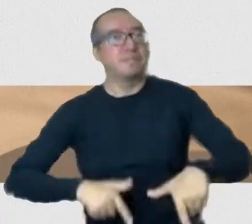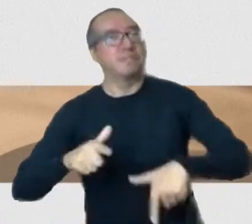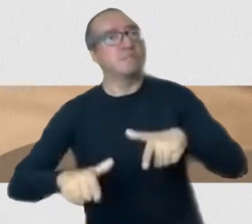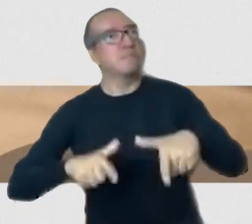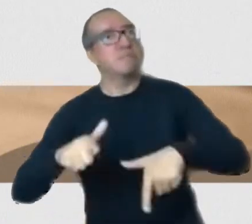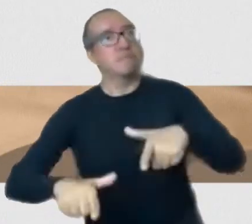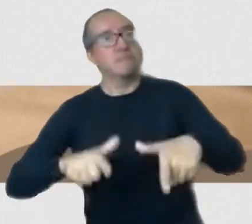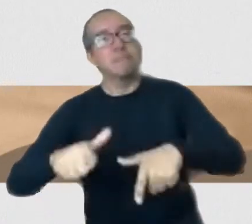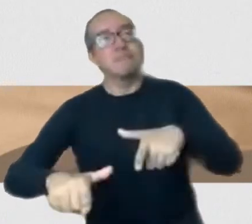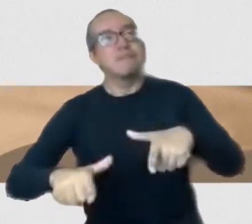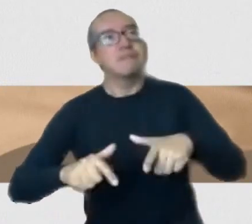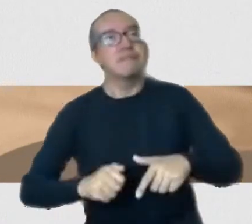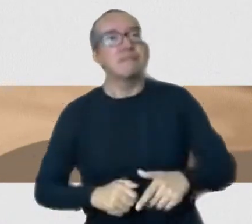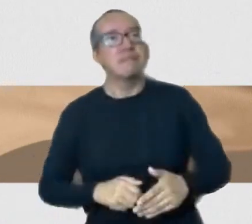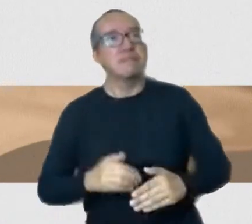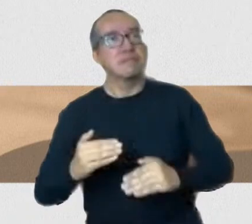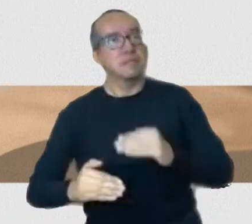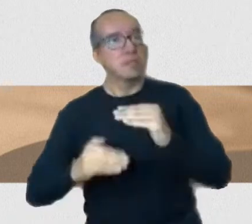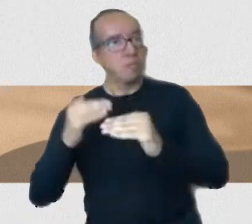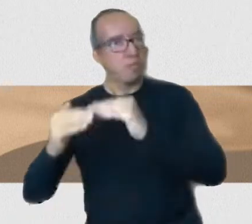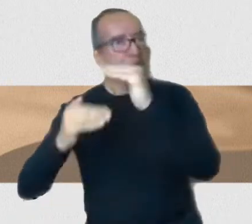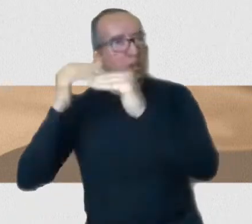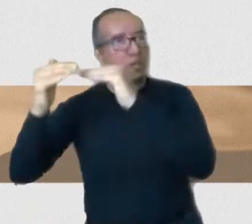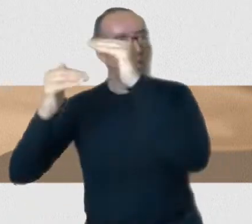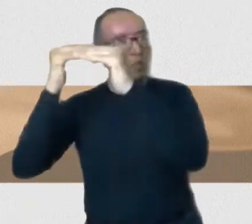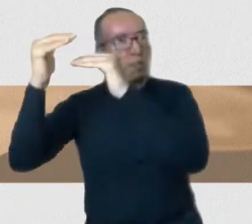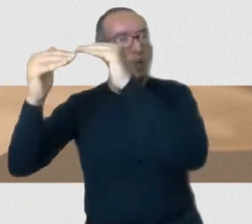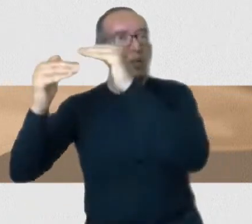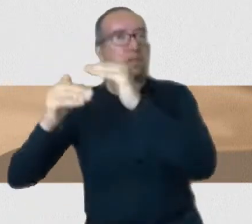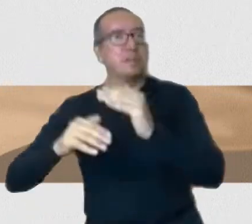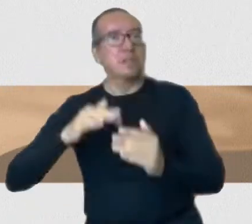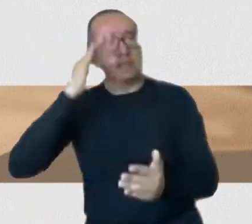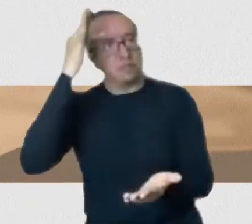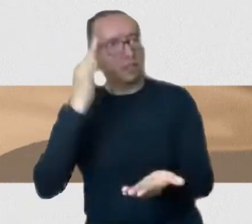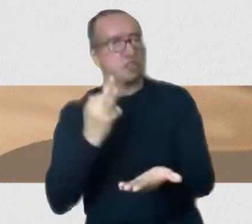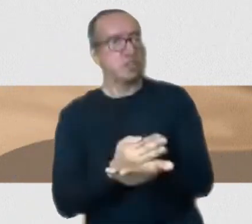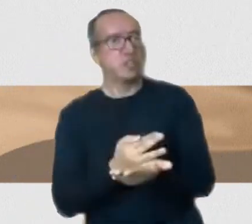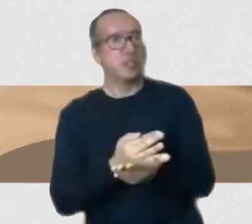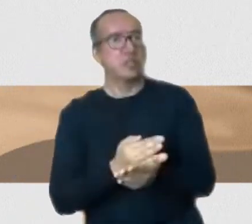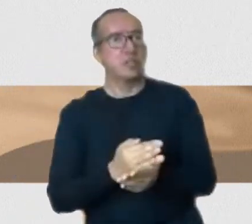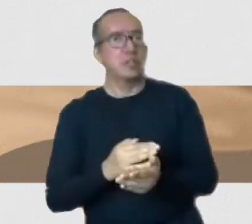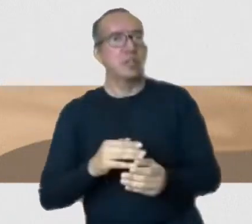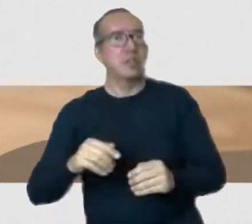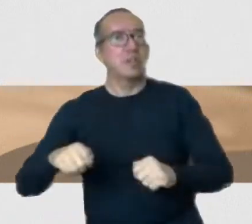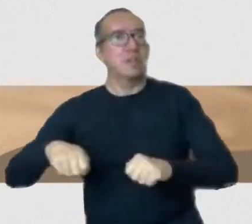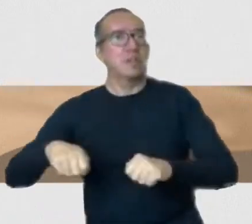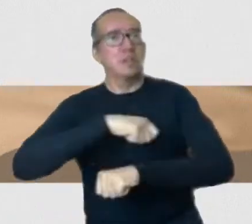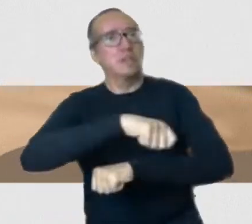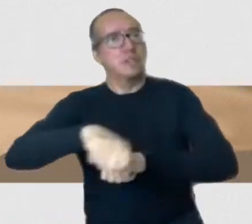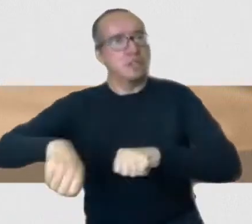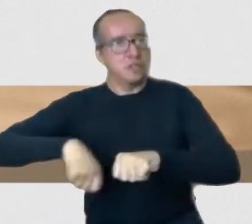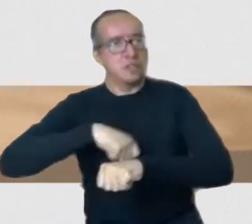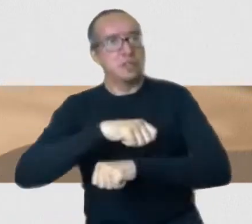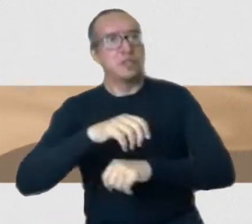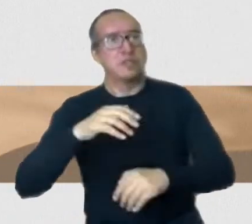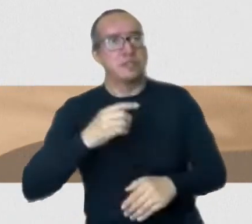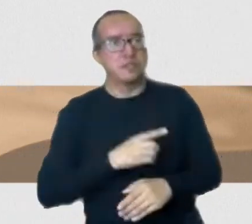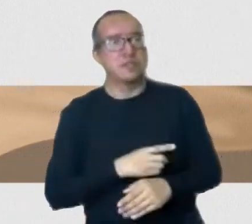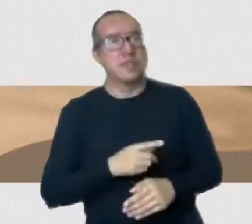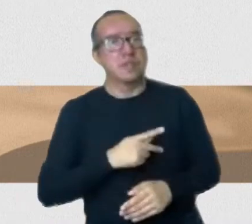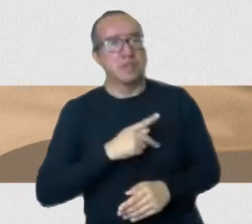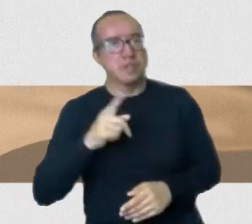cumpriu-se a escritura que diz, e creu Abraão em Deus, e foi-lhe isso imputado como justiça, e foi chamado amigo de